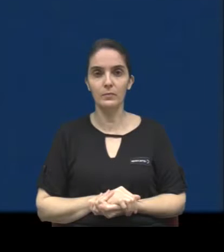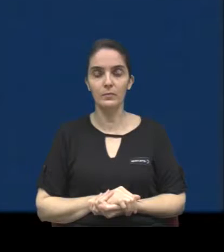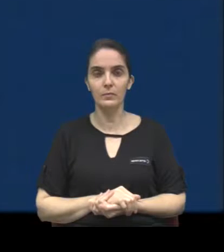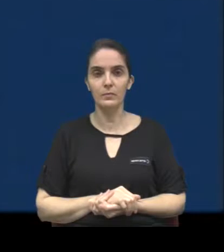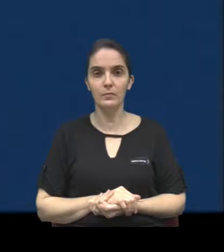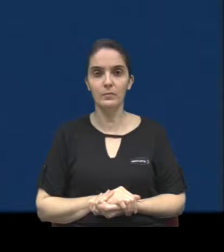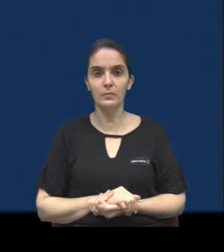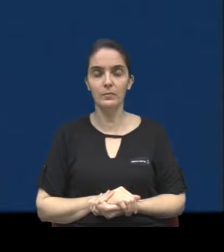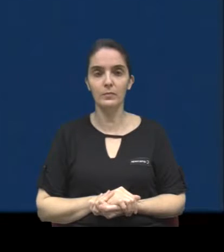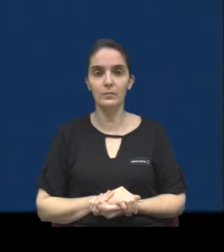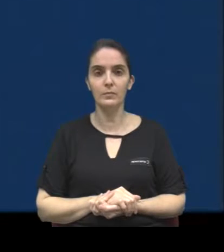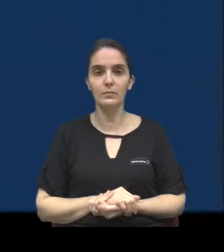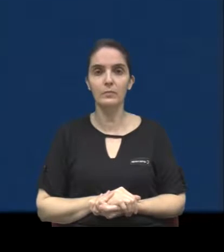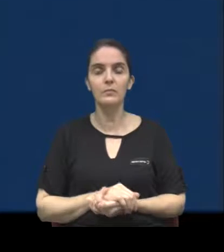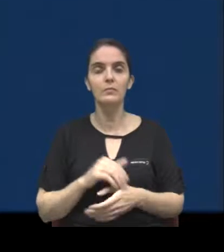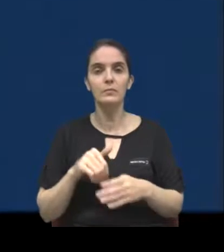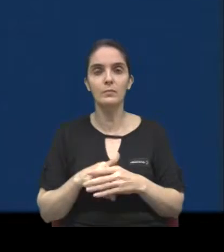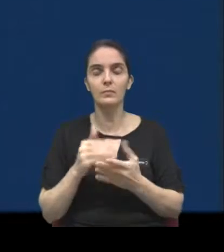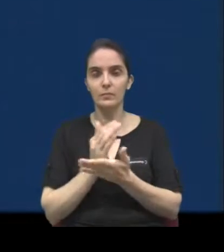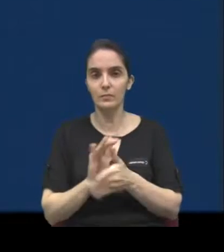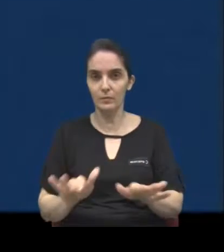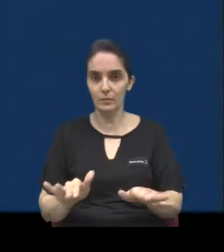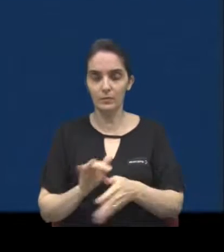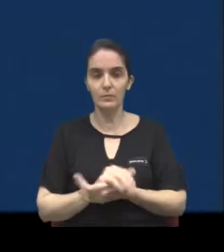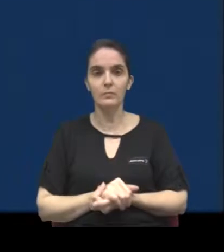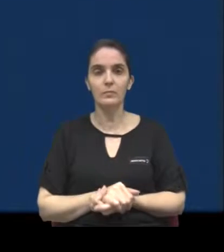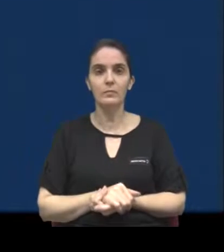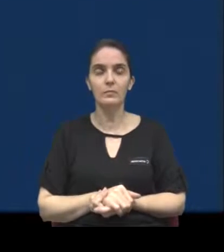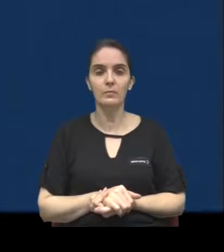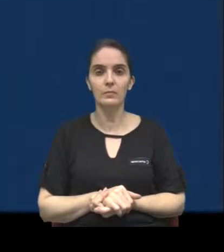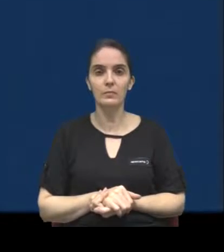A votação está encerrada.